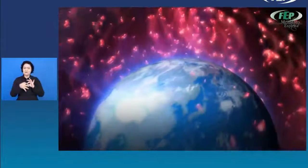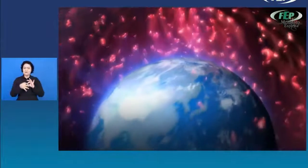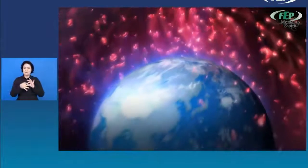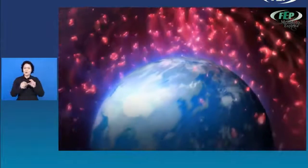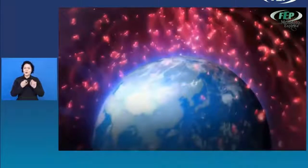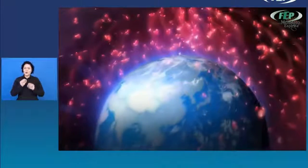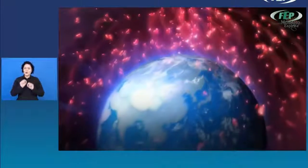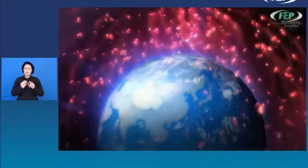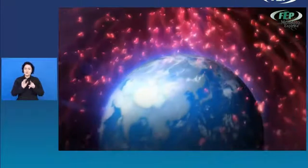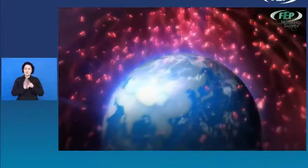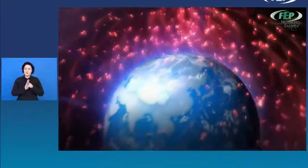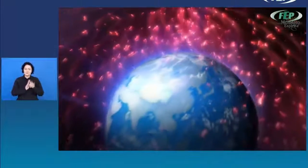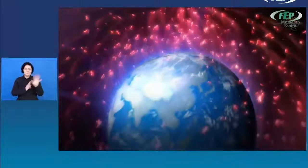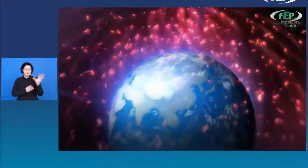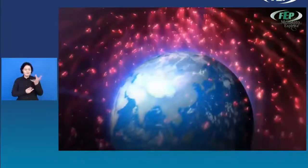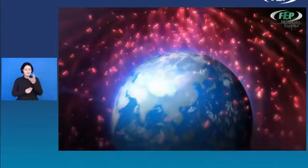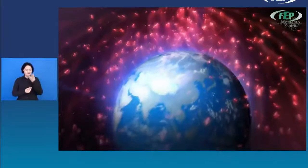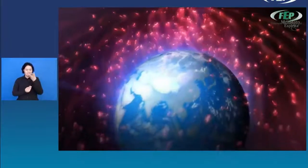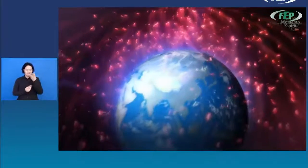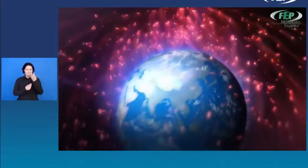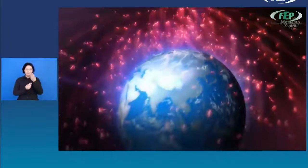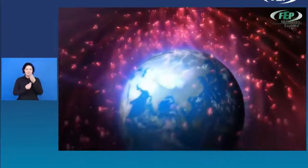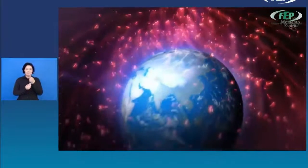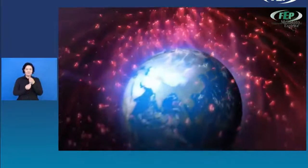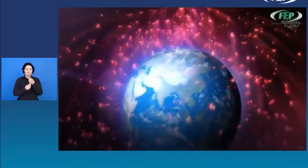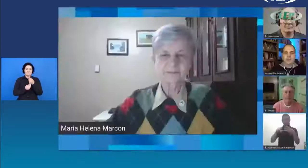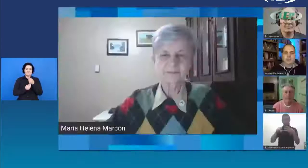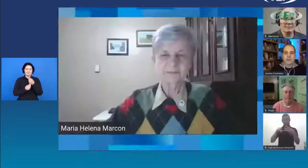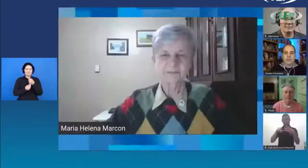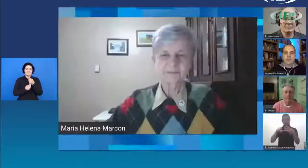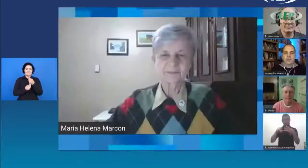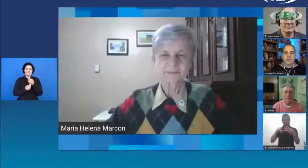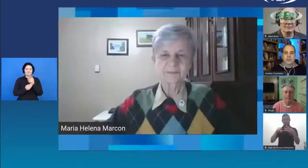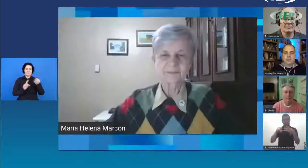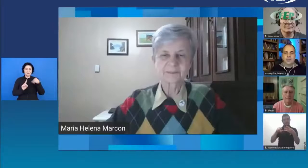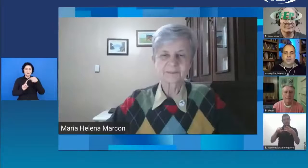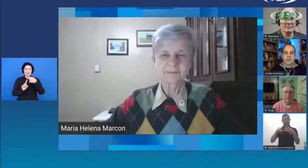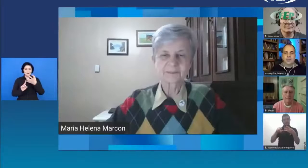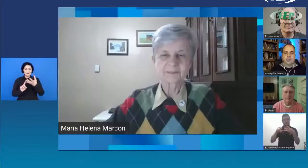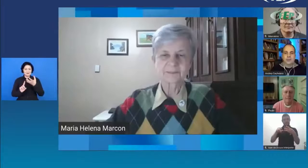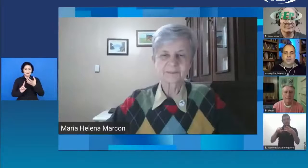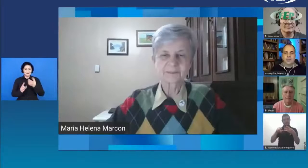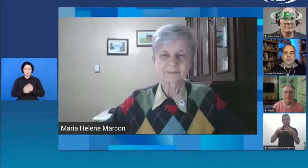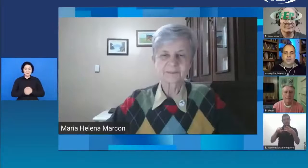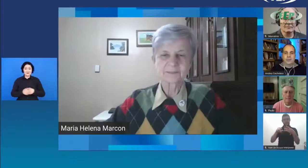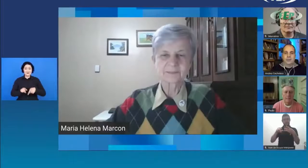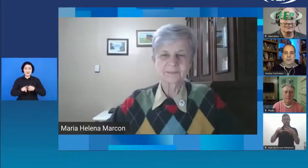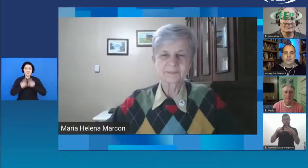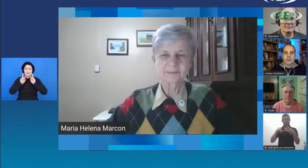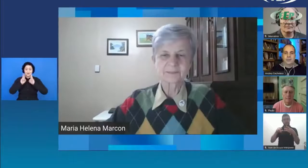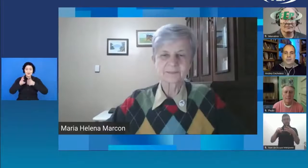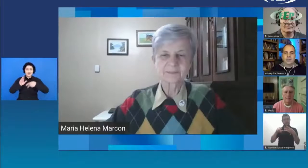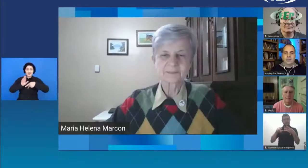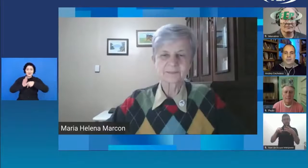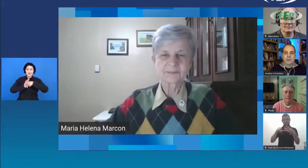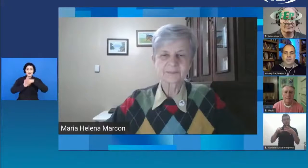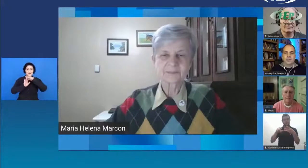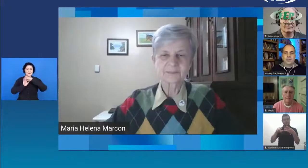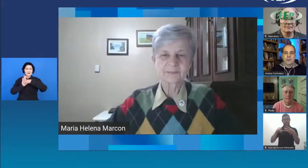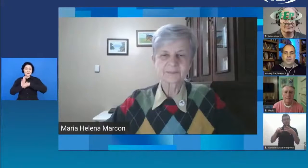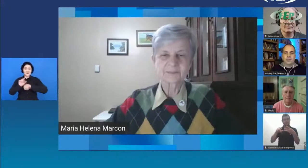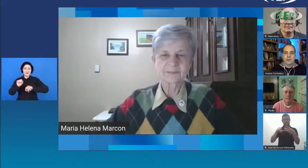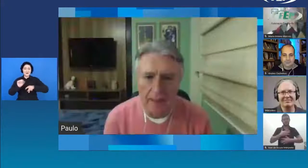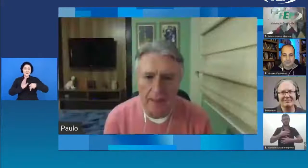coração de artista Espírita Idealista já viram que a tônica do programa